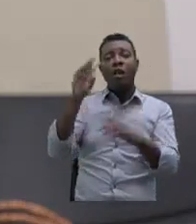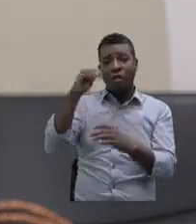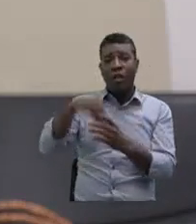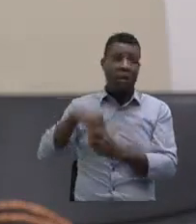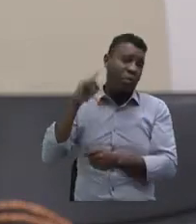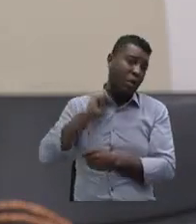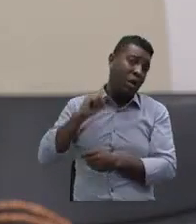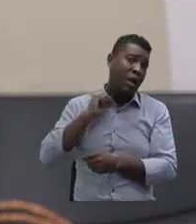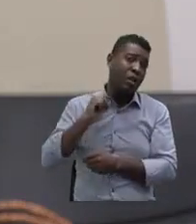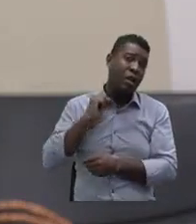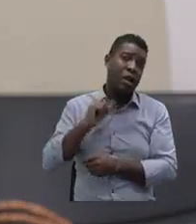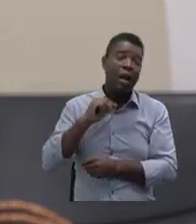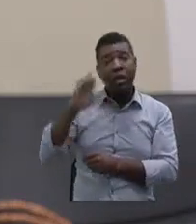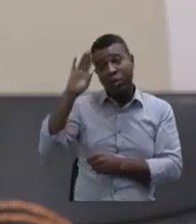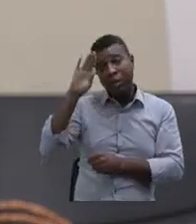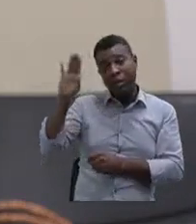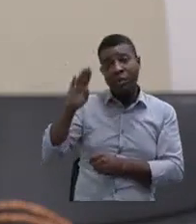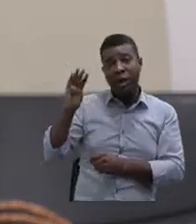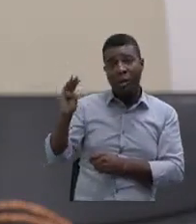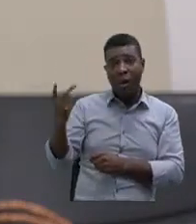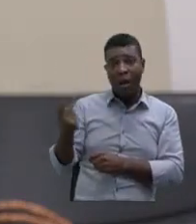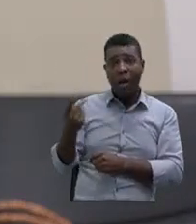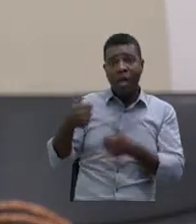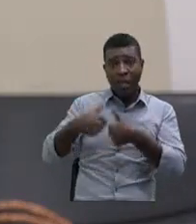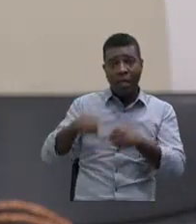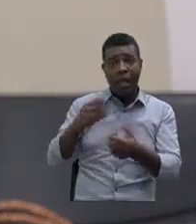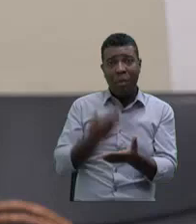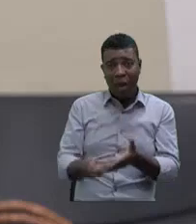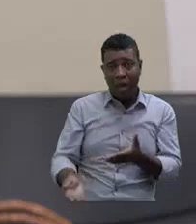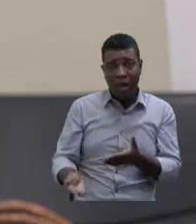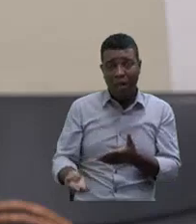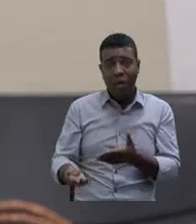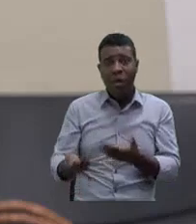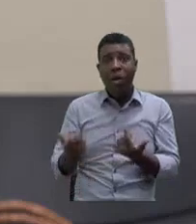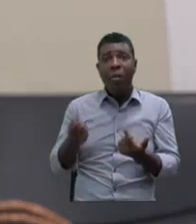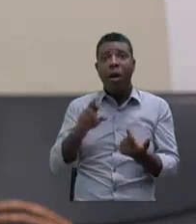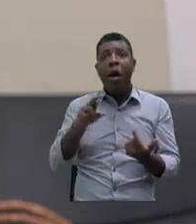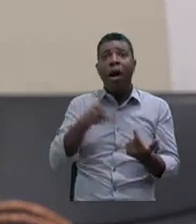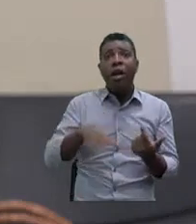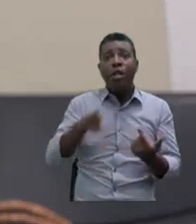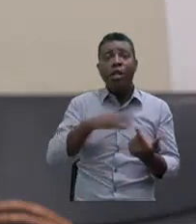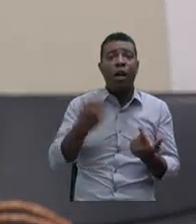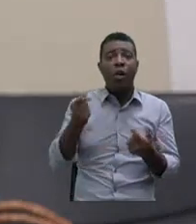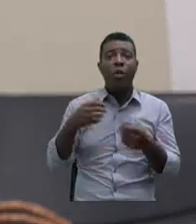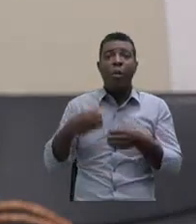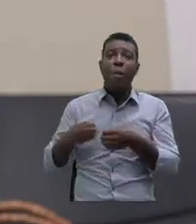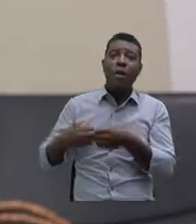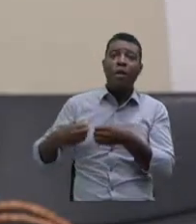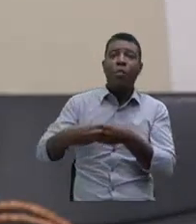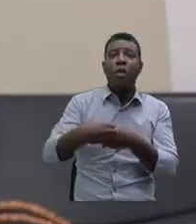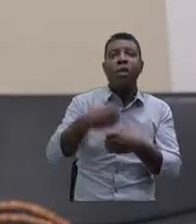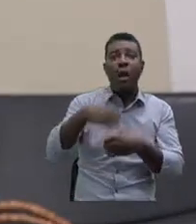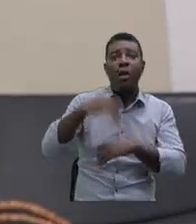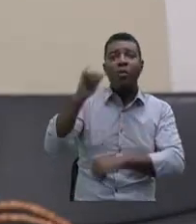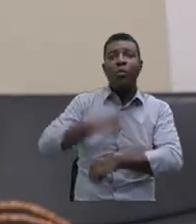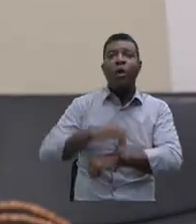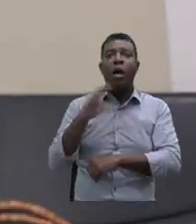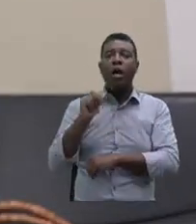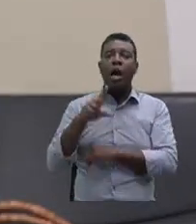de Belo Horizonte, que, aliás, está perdendo para a região metropolitana, seria uma delas o Carlos Prates.